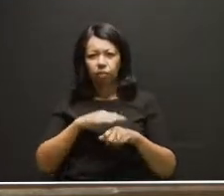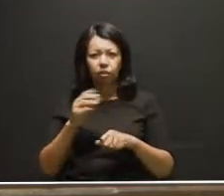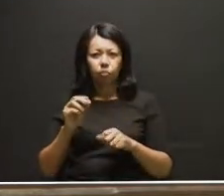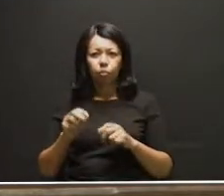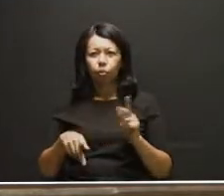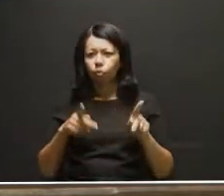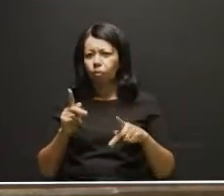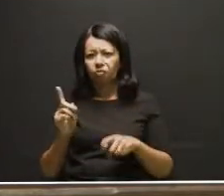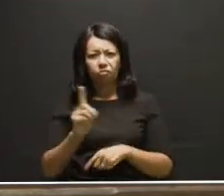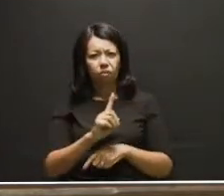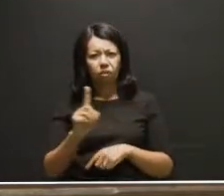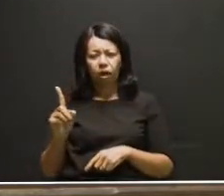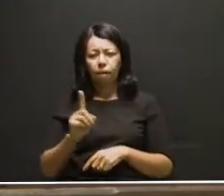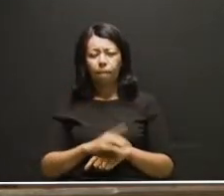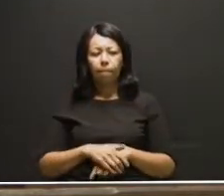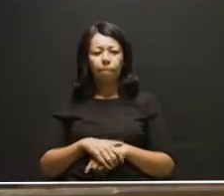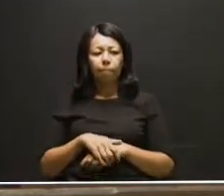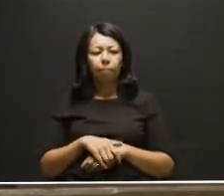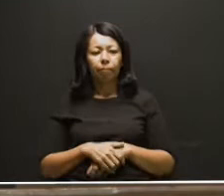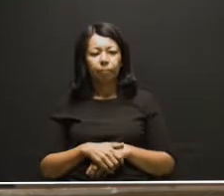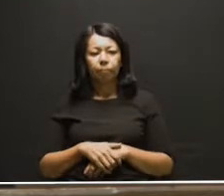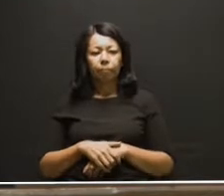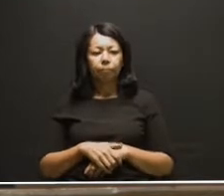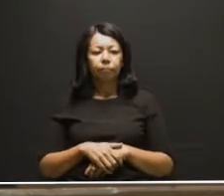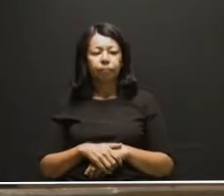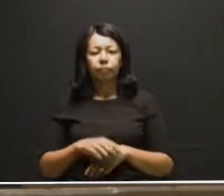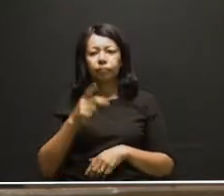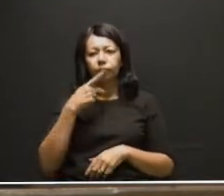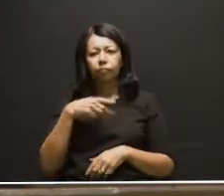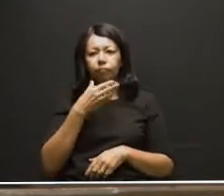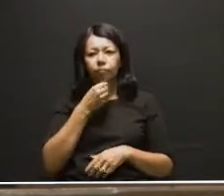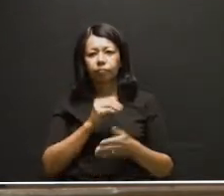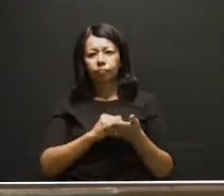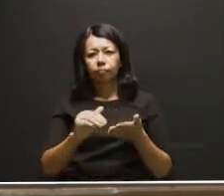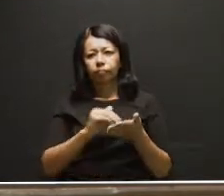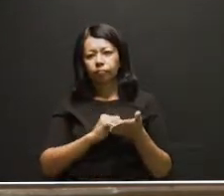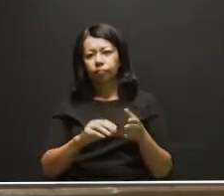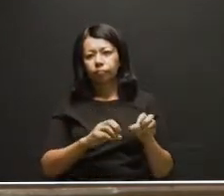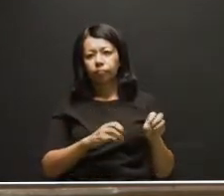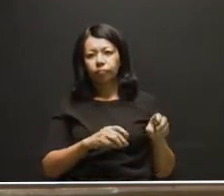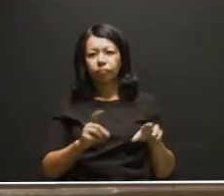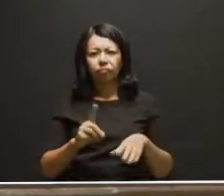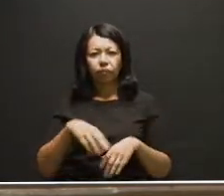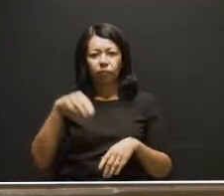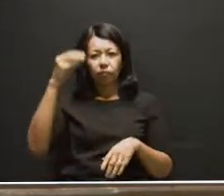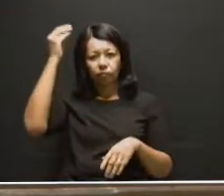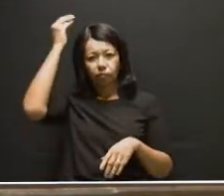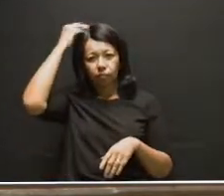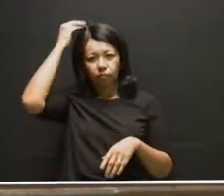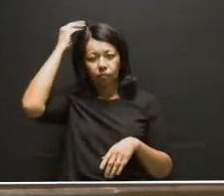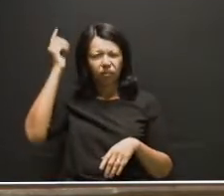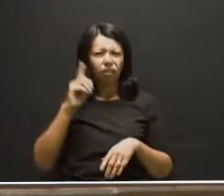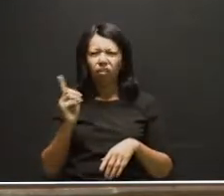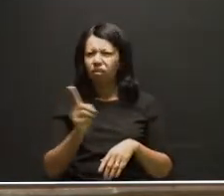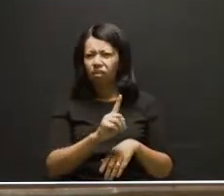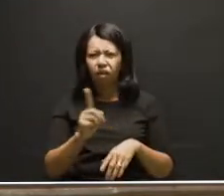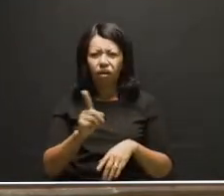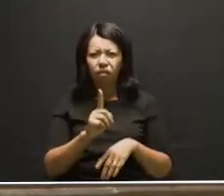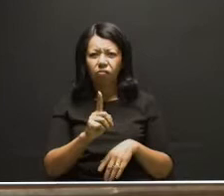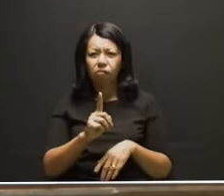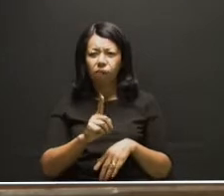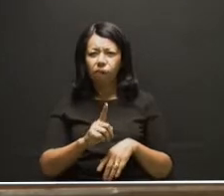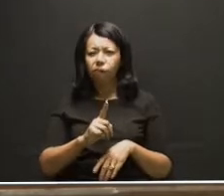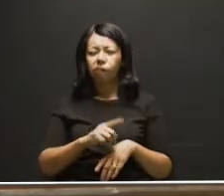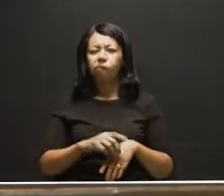mais voltou no assunto do secretário educação a culpa não é dele e não o senhor não é culpa dele